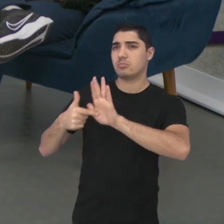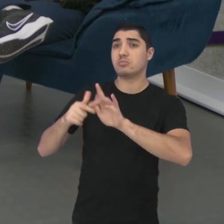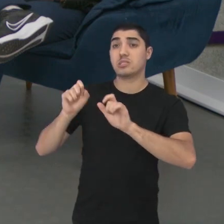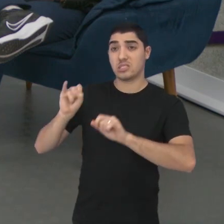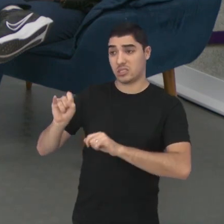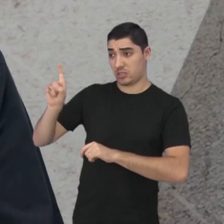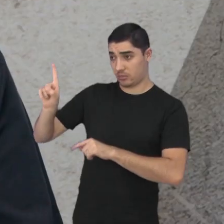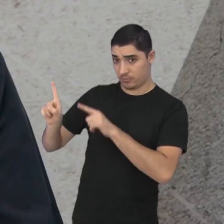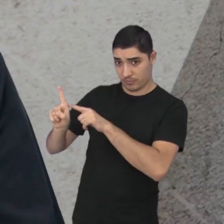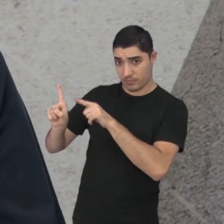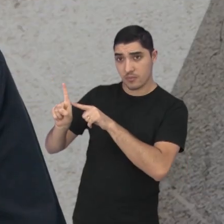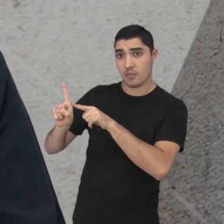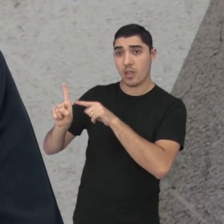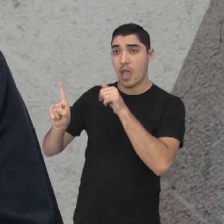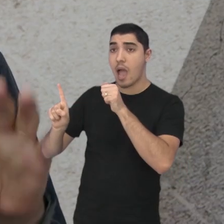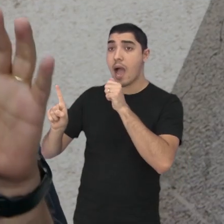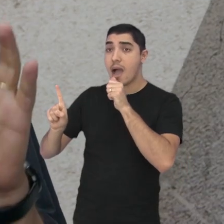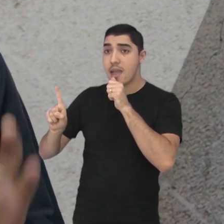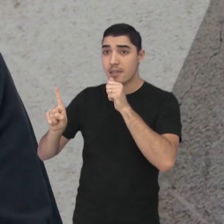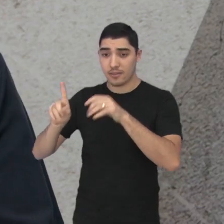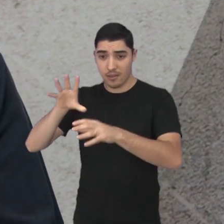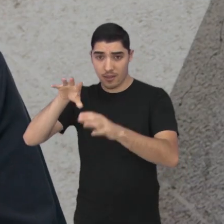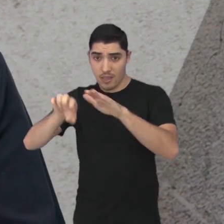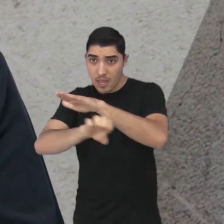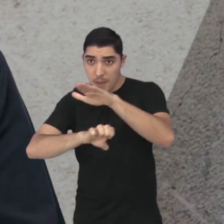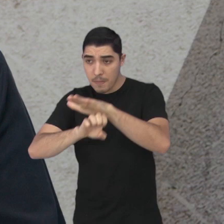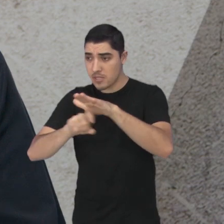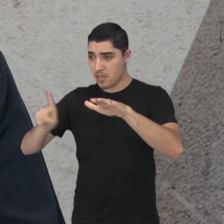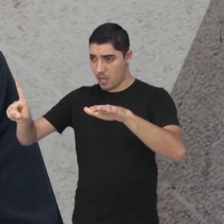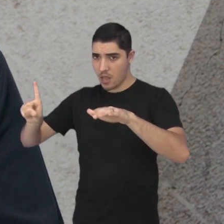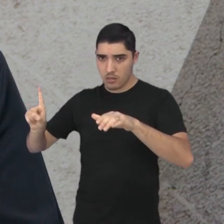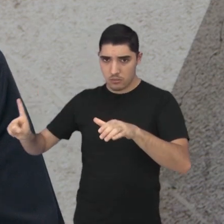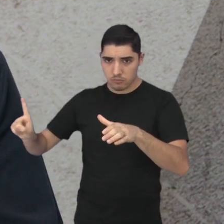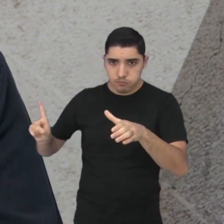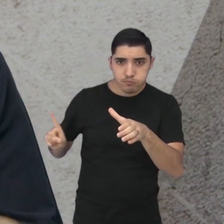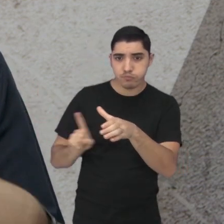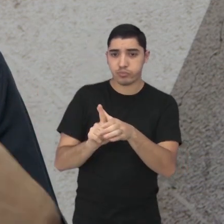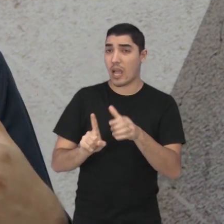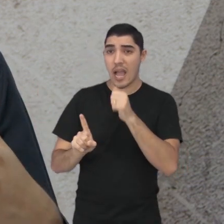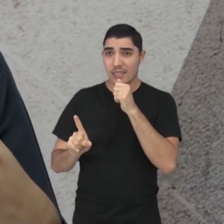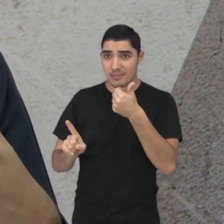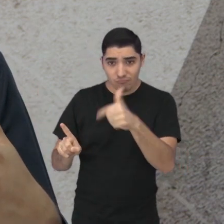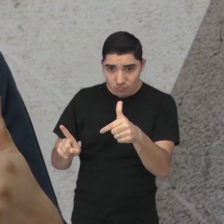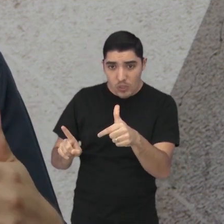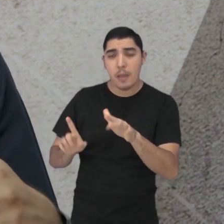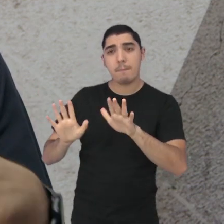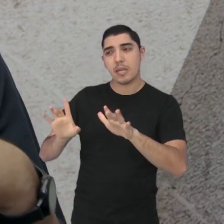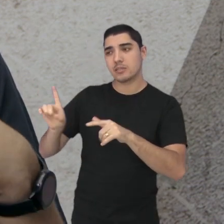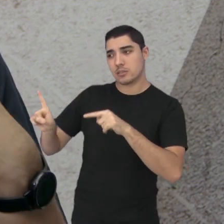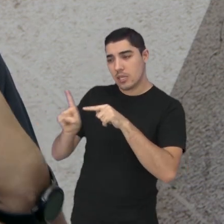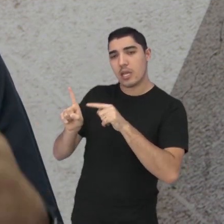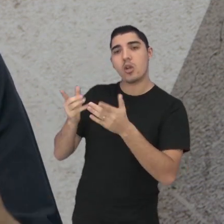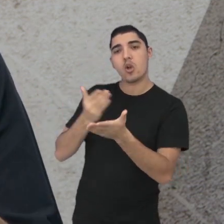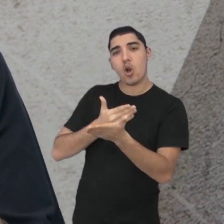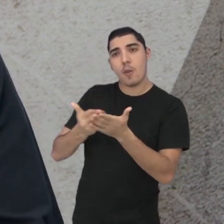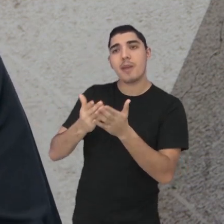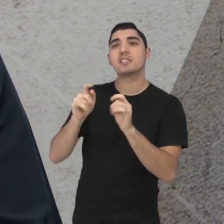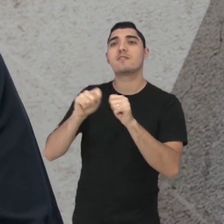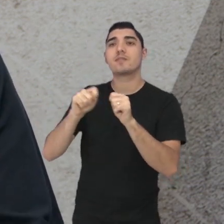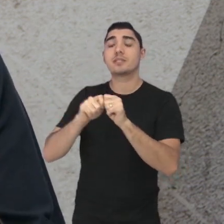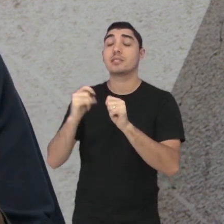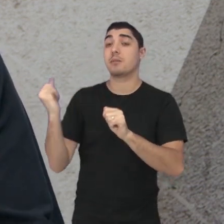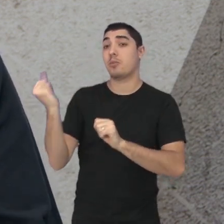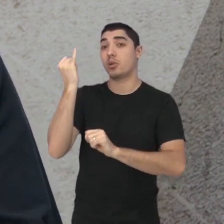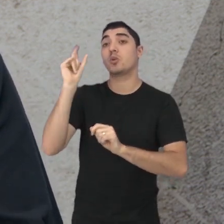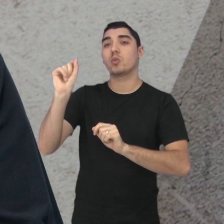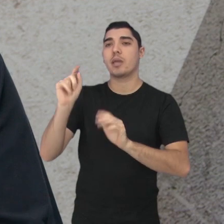não entrou oficialmente para trabalhar numa empresa, que ele já comece a trabalhar em portfólio.